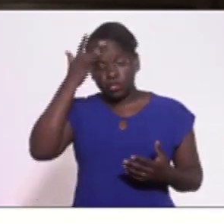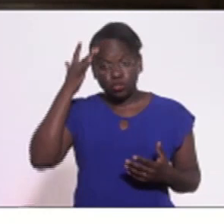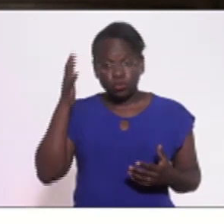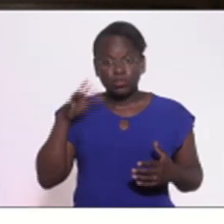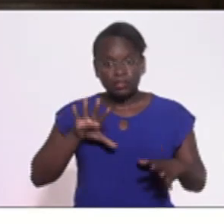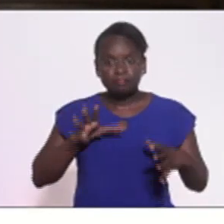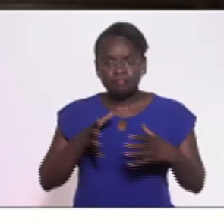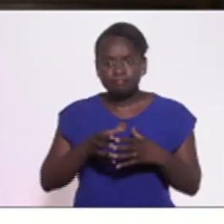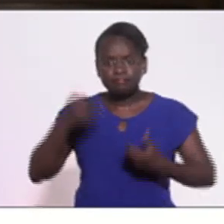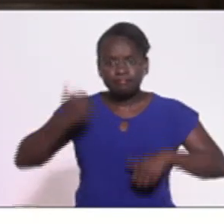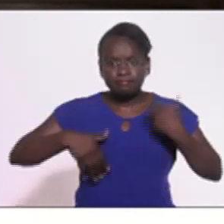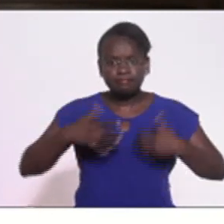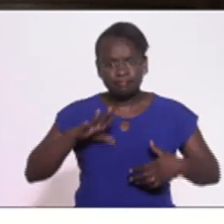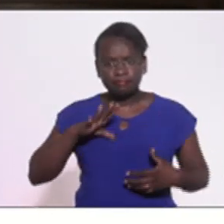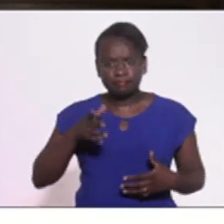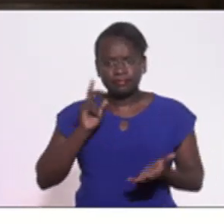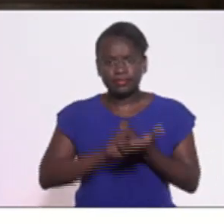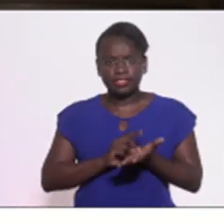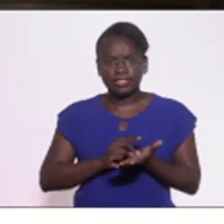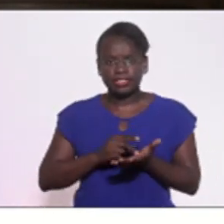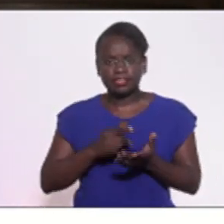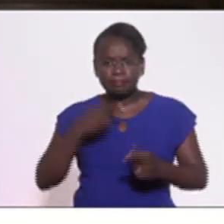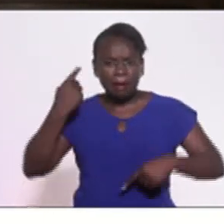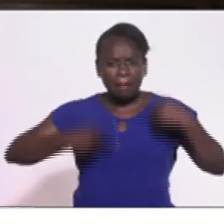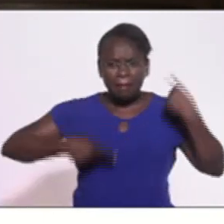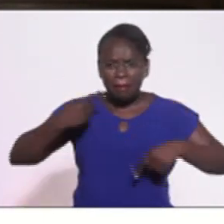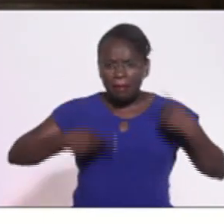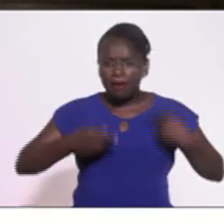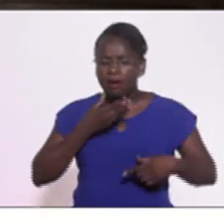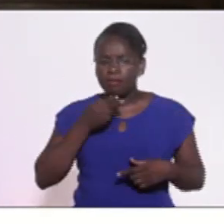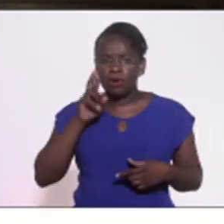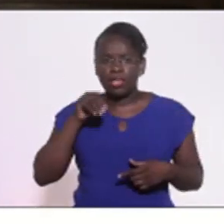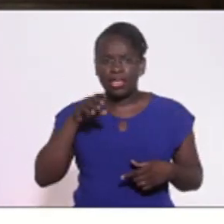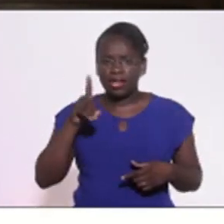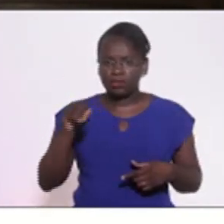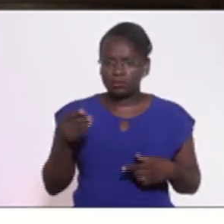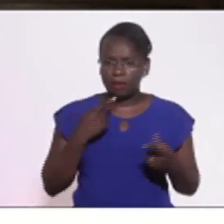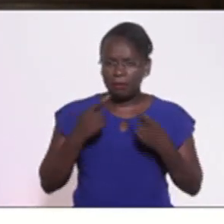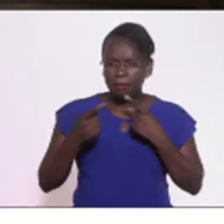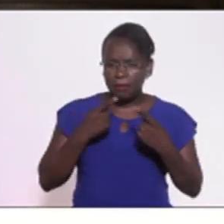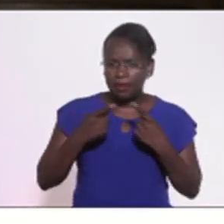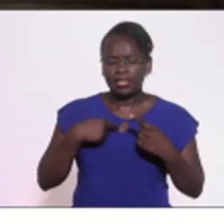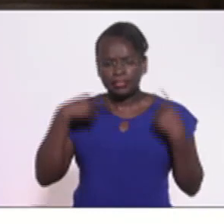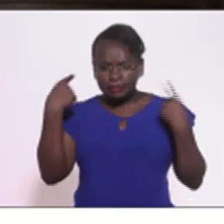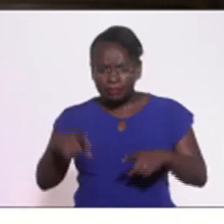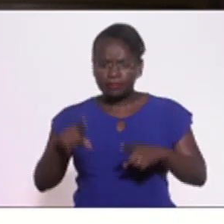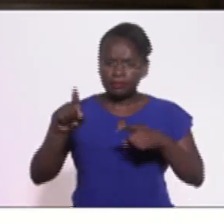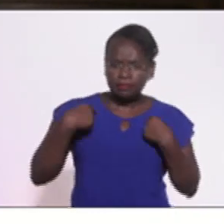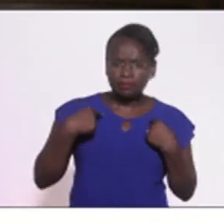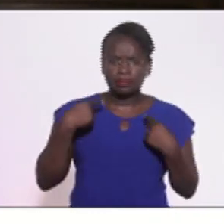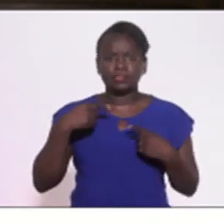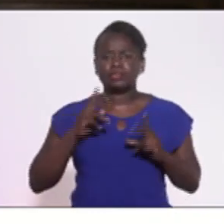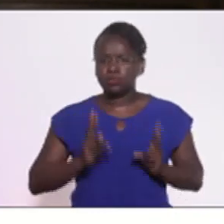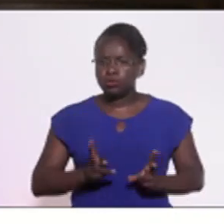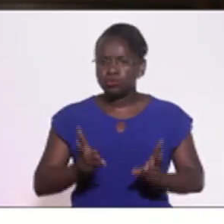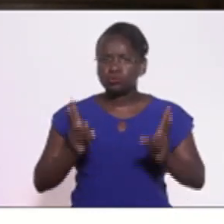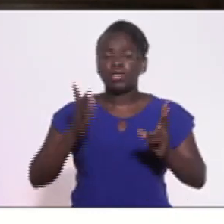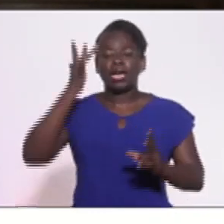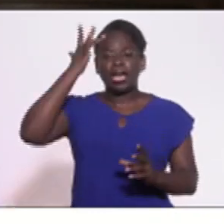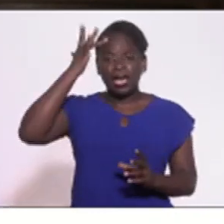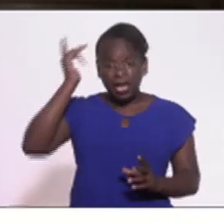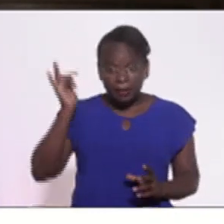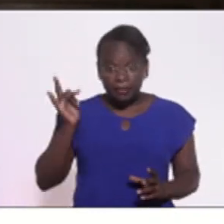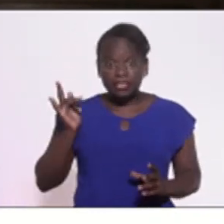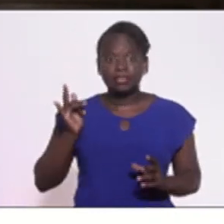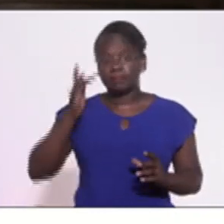pessoas participam, as pessoas batem boca com o Ronaldo retruca e o programa segue. No dia